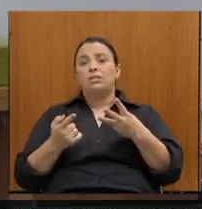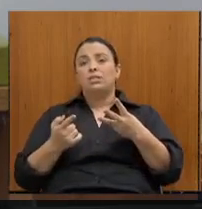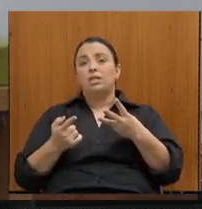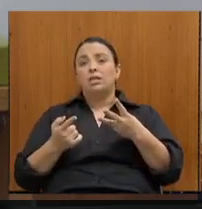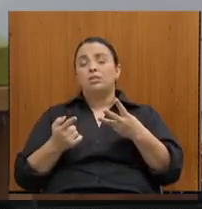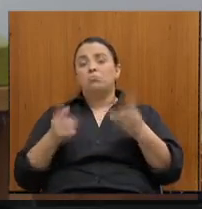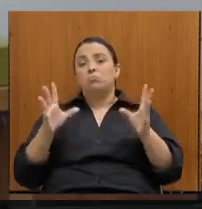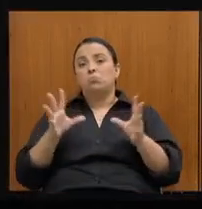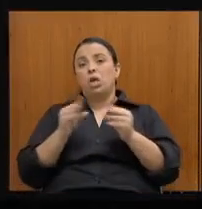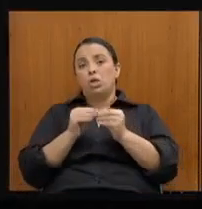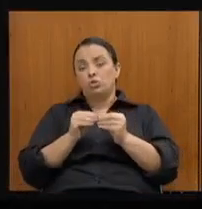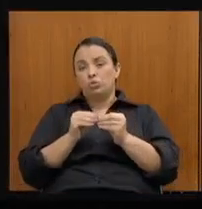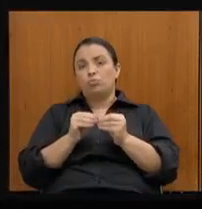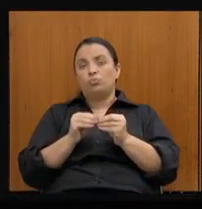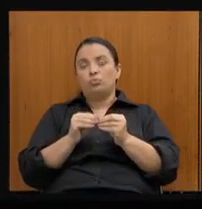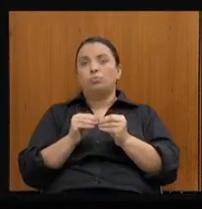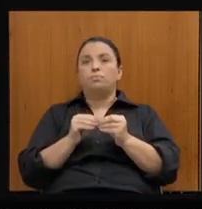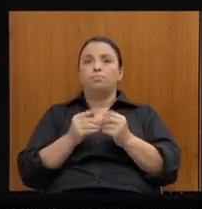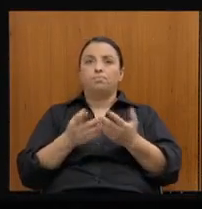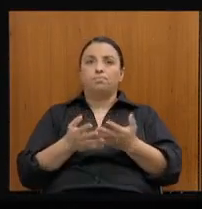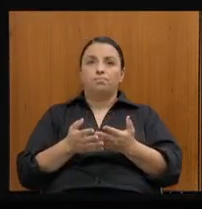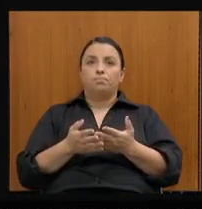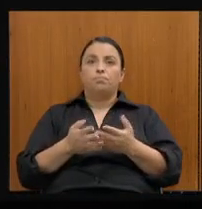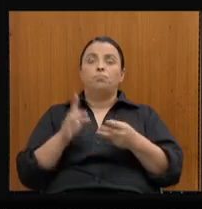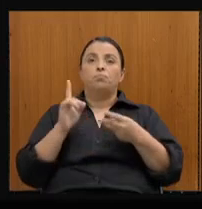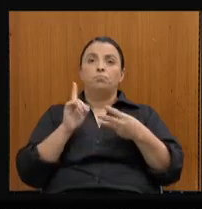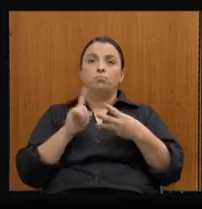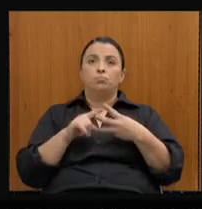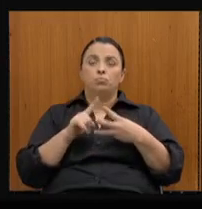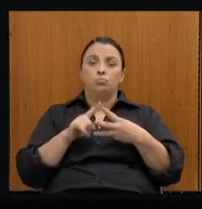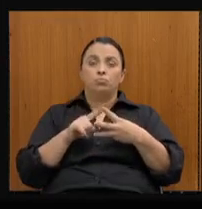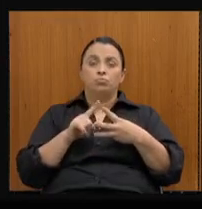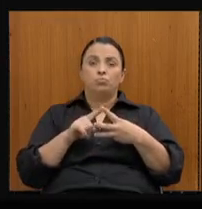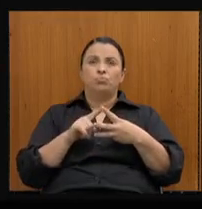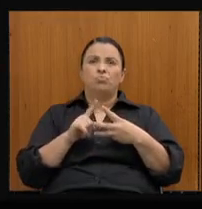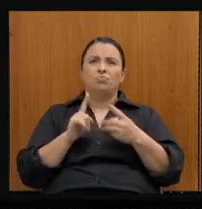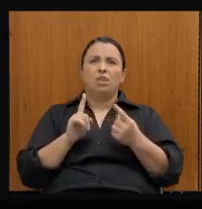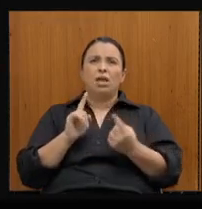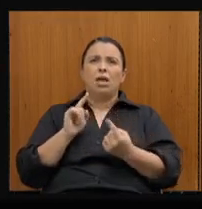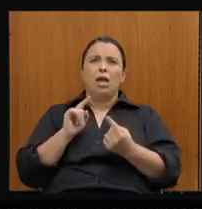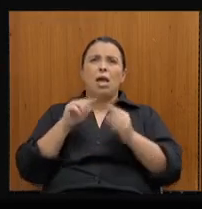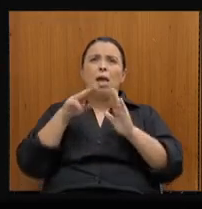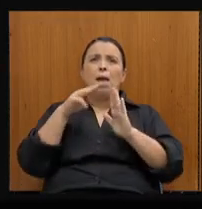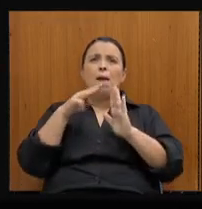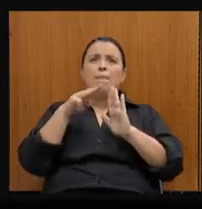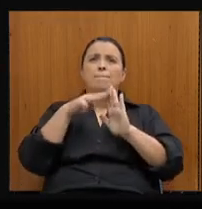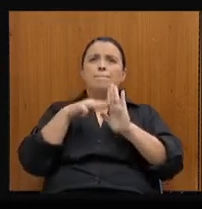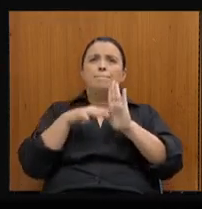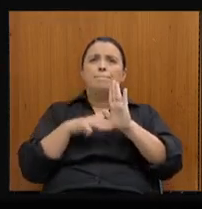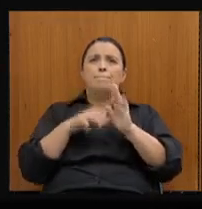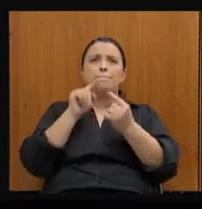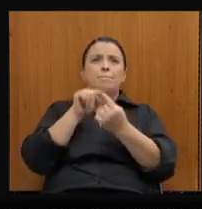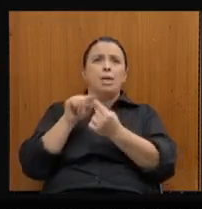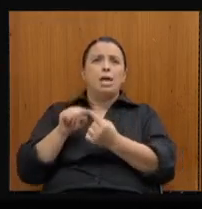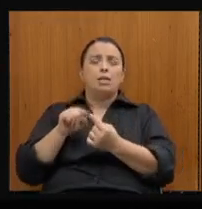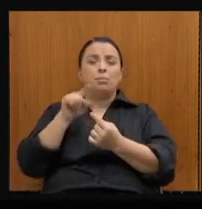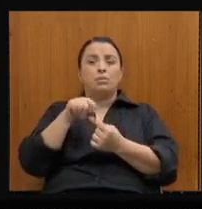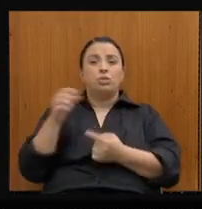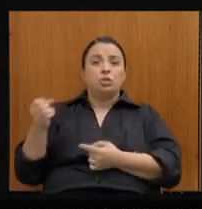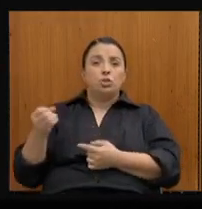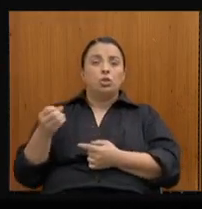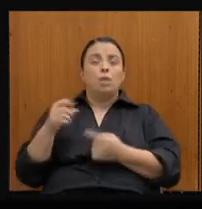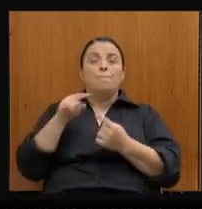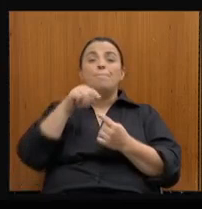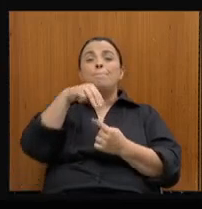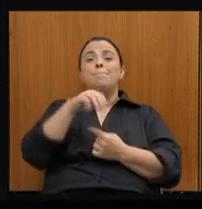forma resumida e não existem métricas para essas novas tecnologias nós vamos discutir um pouco isso